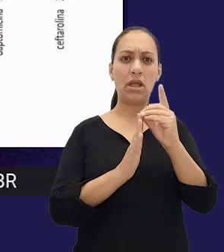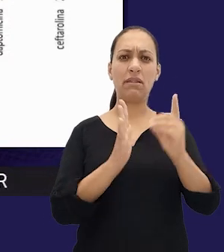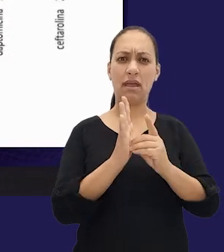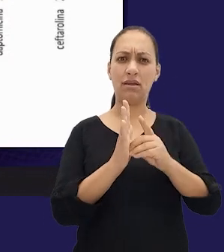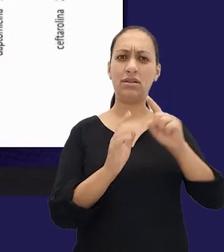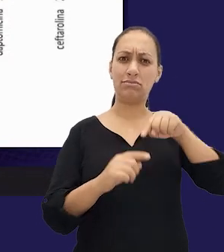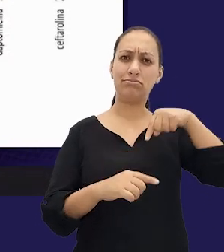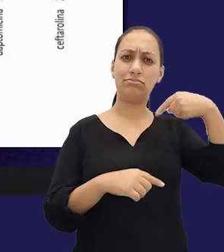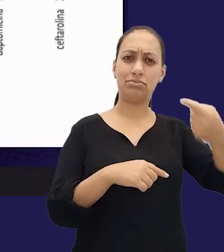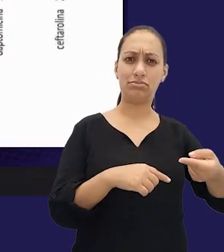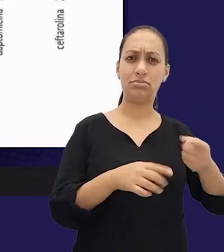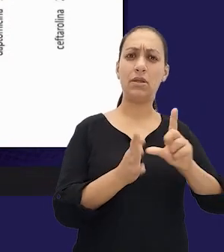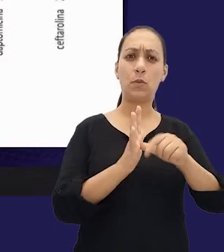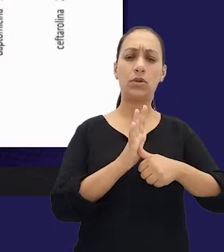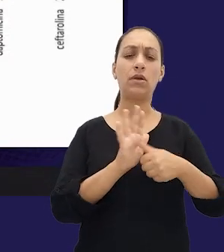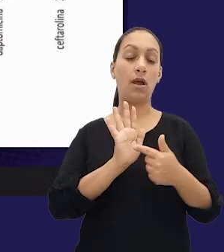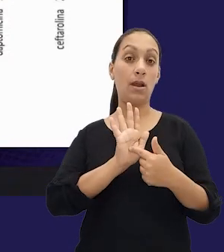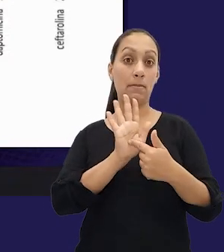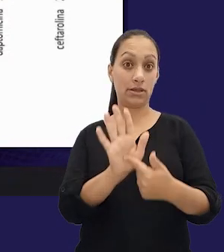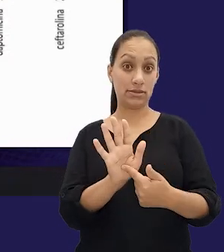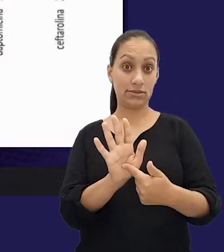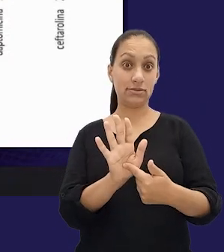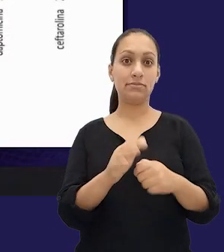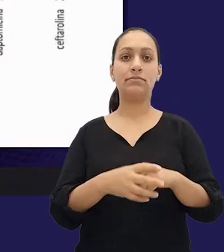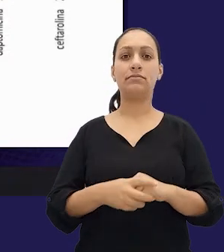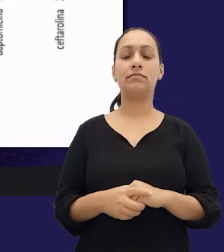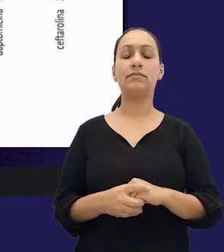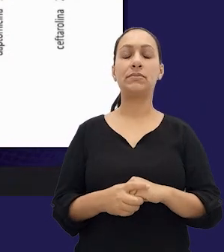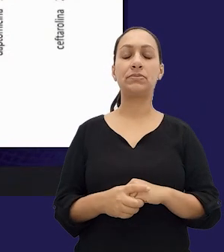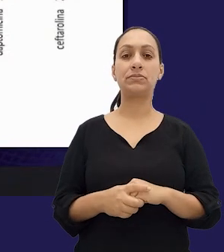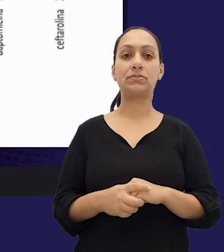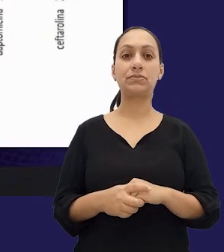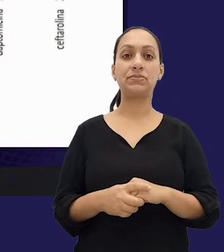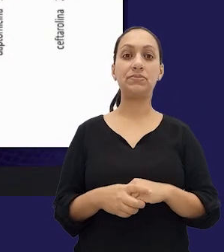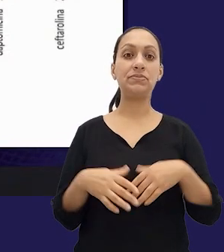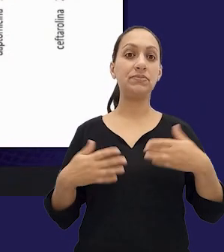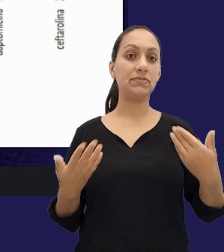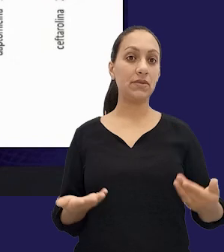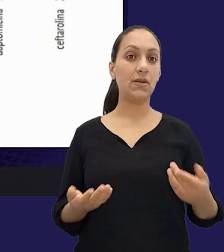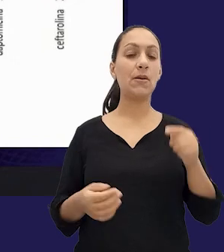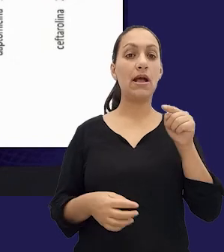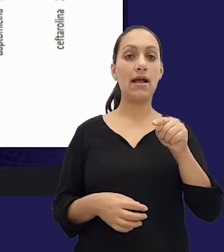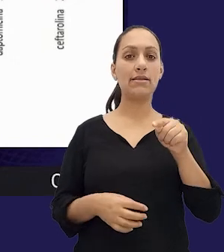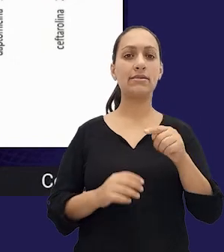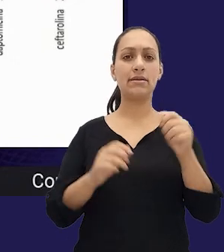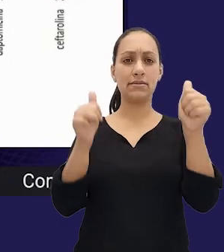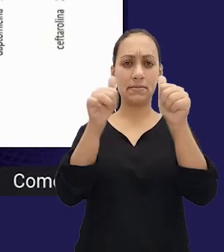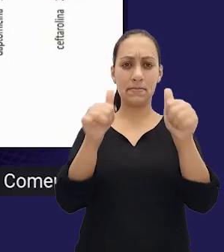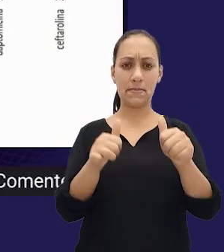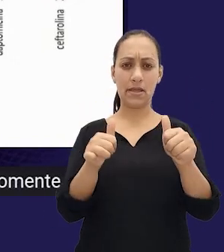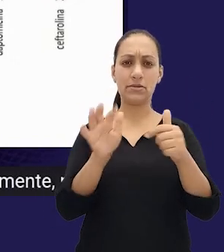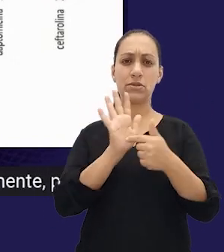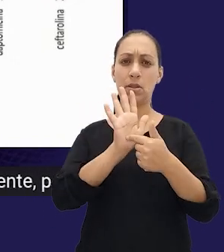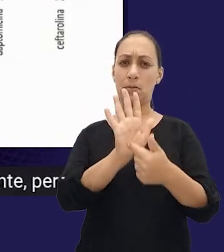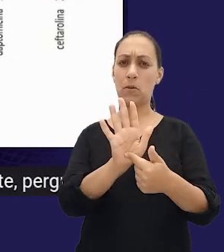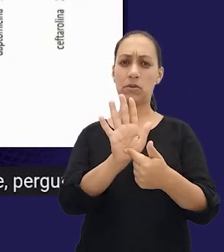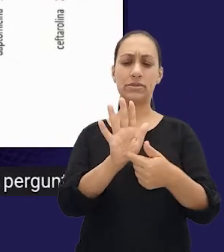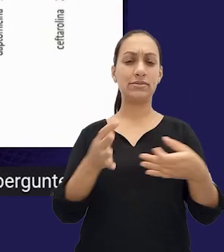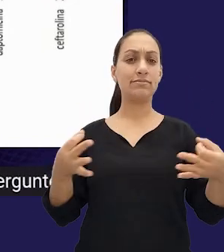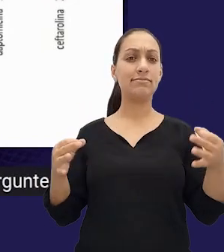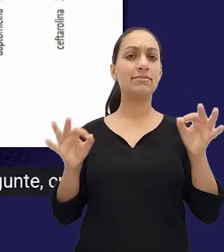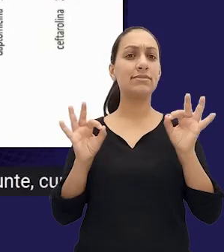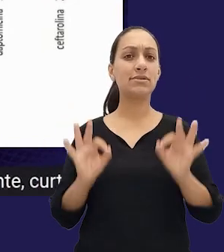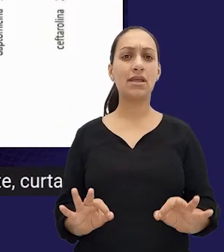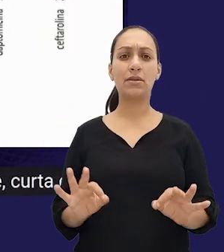ela apareceu, certo? Então, gente, essa imagem aqui, ela retrata exatamente